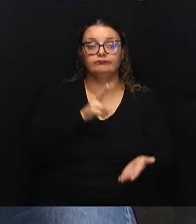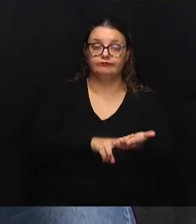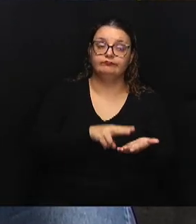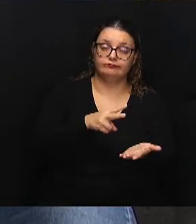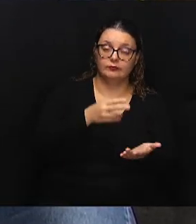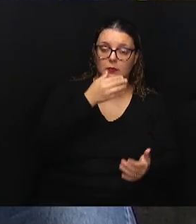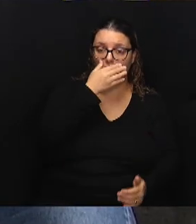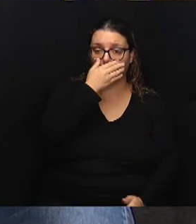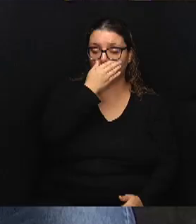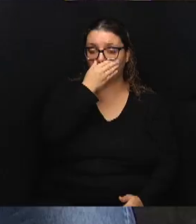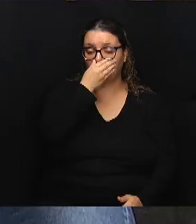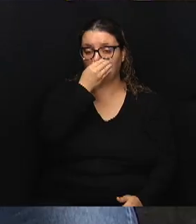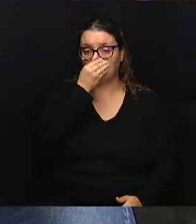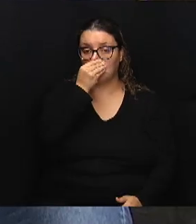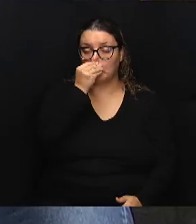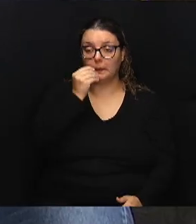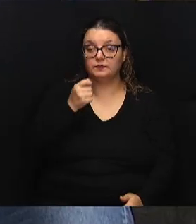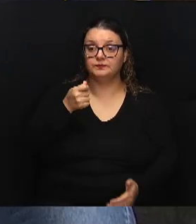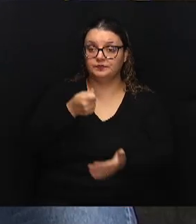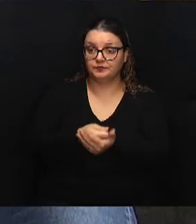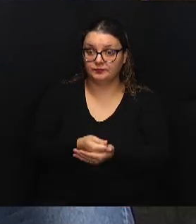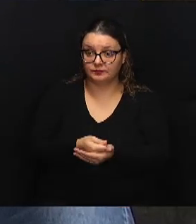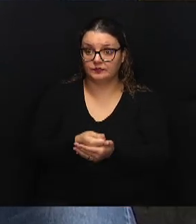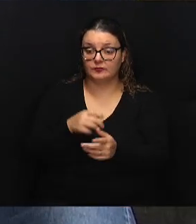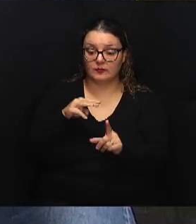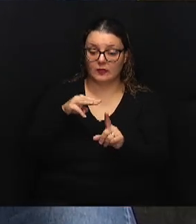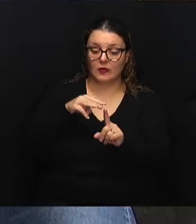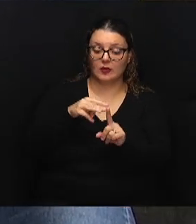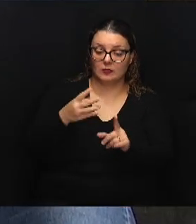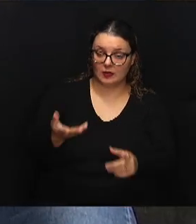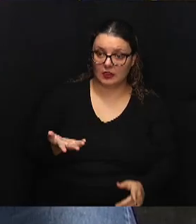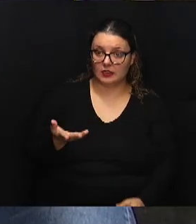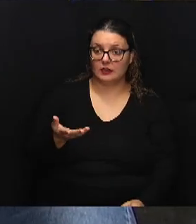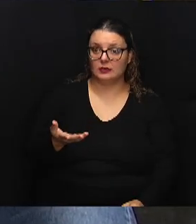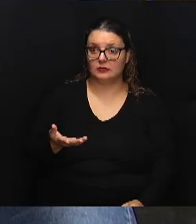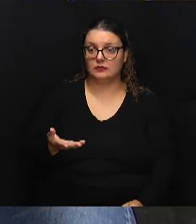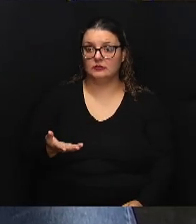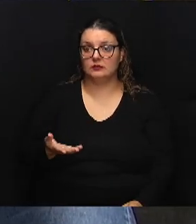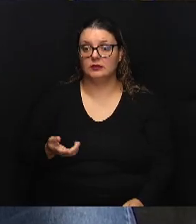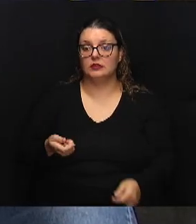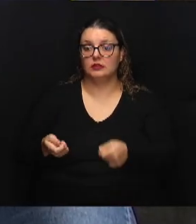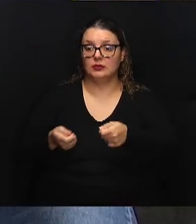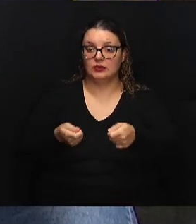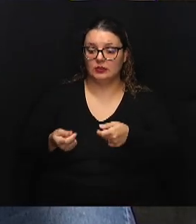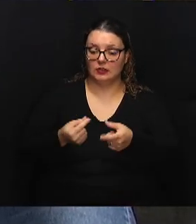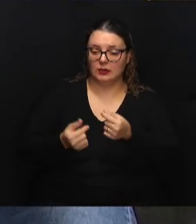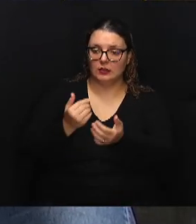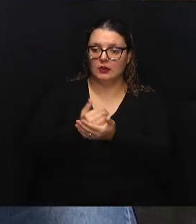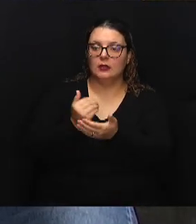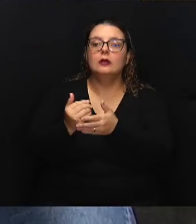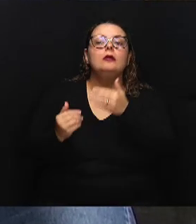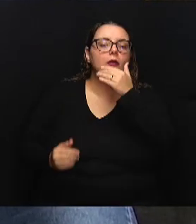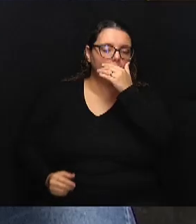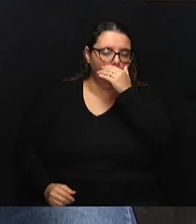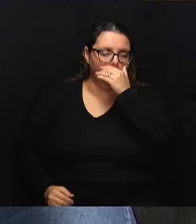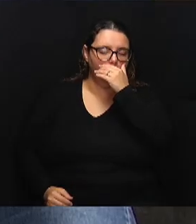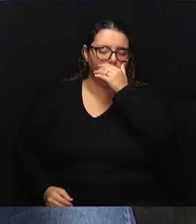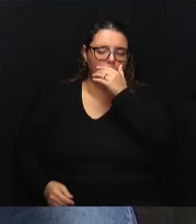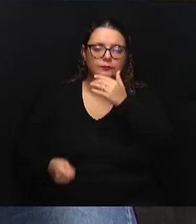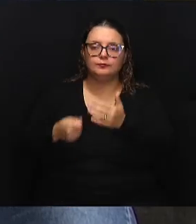gente pode ter esse cumprimento de metas com o controle financeiro, esse cumprimento de